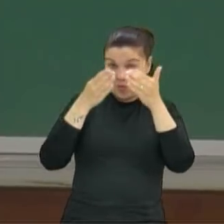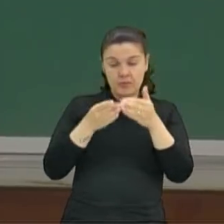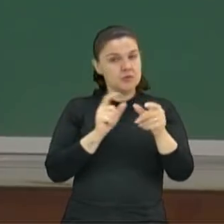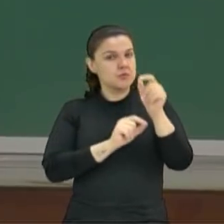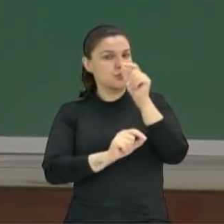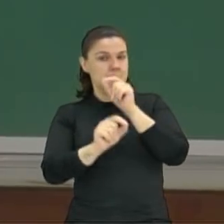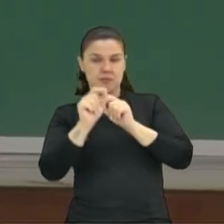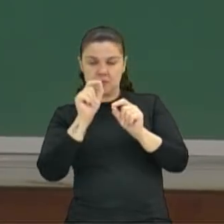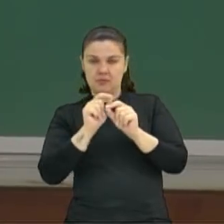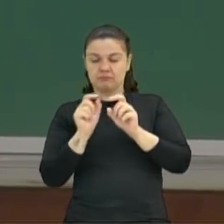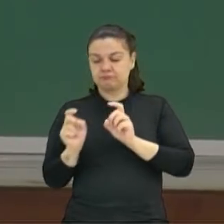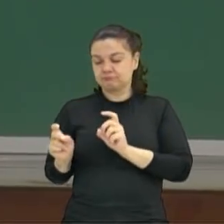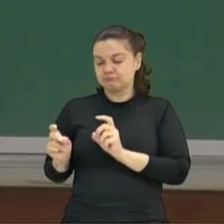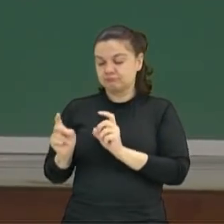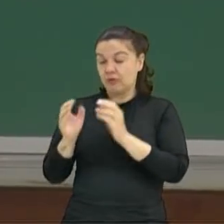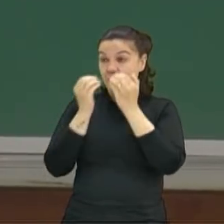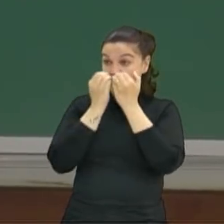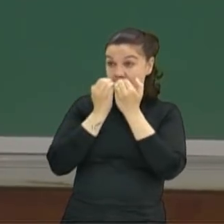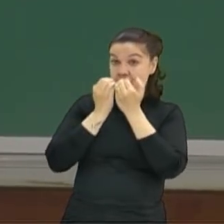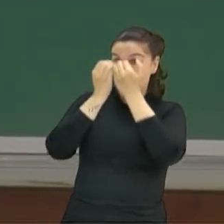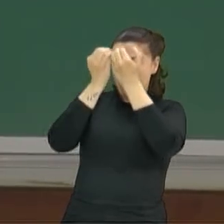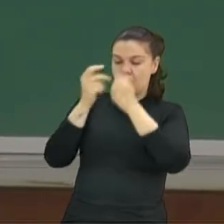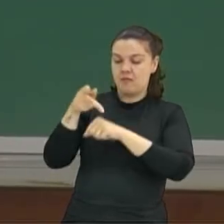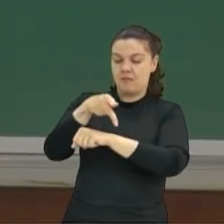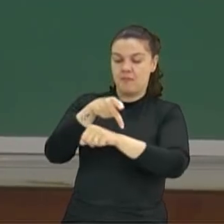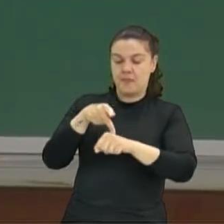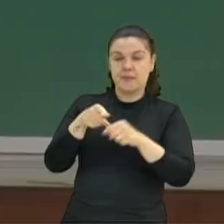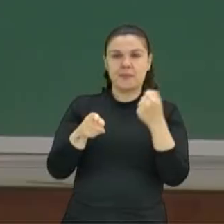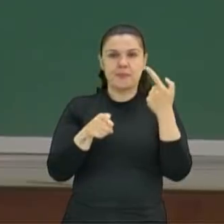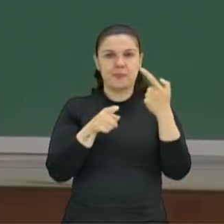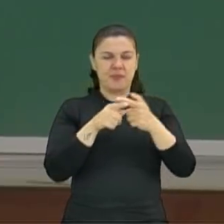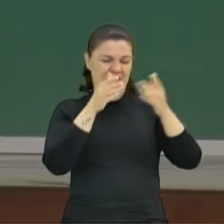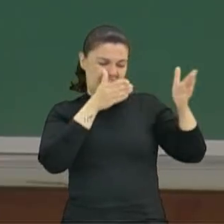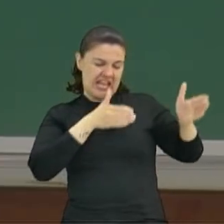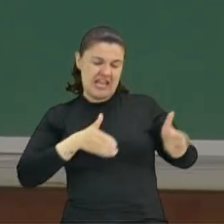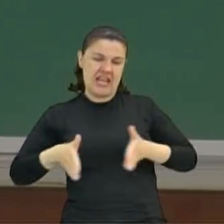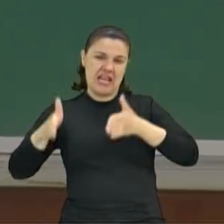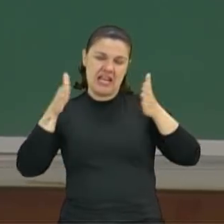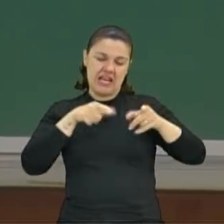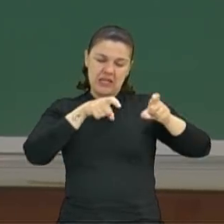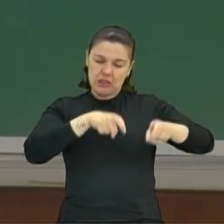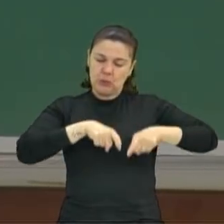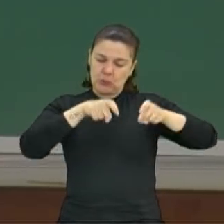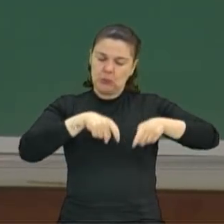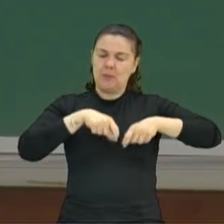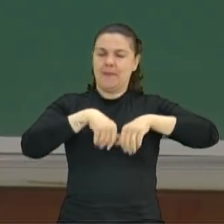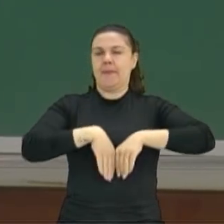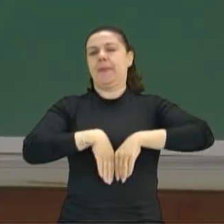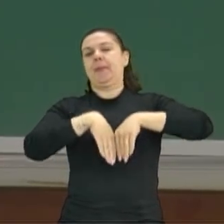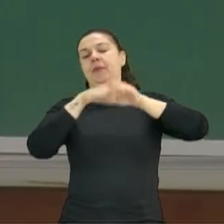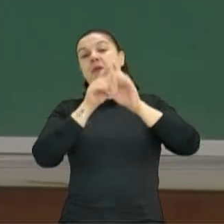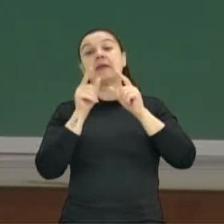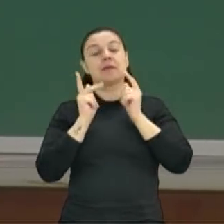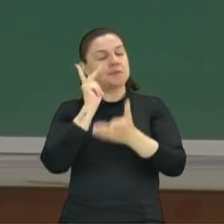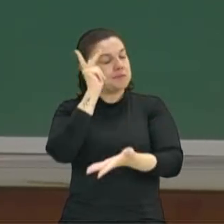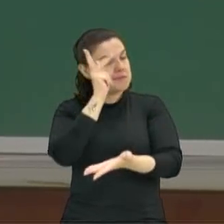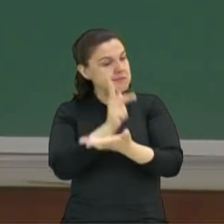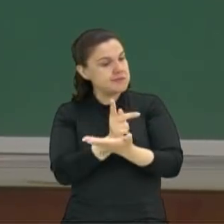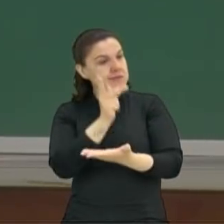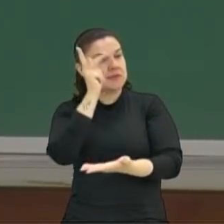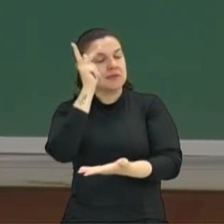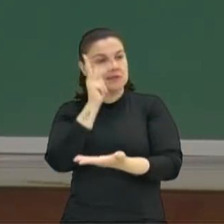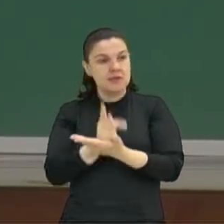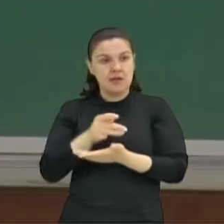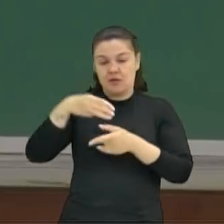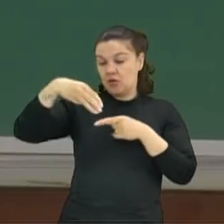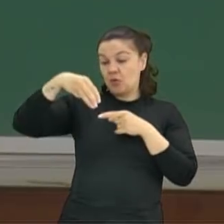abastecer o mercado externo, devido a uma produção em larga escala. Então, a monocultura é sempre